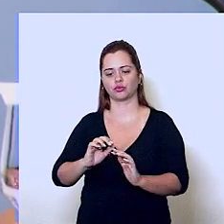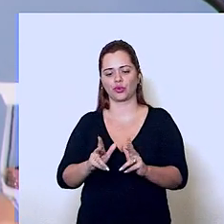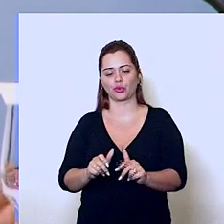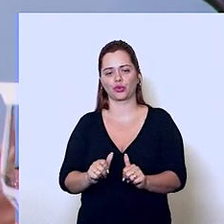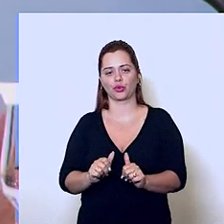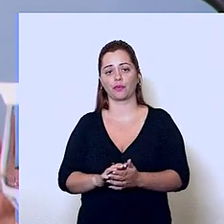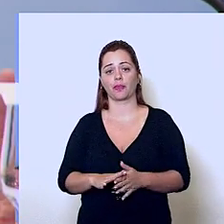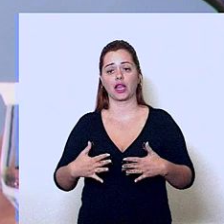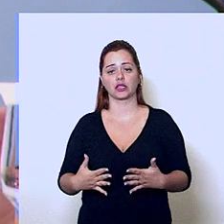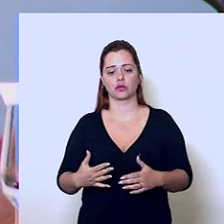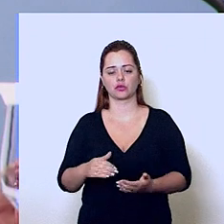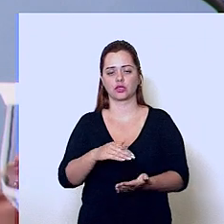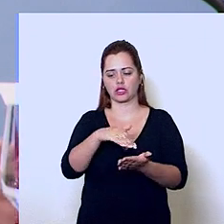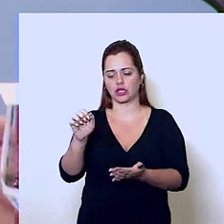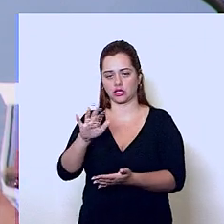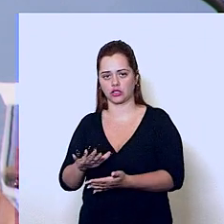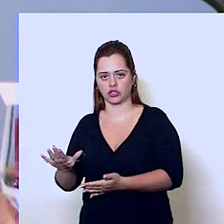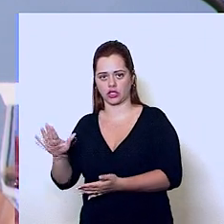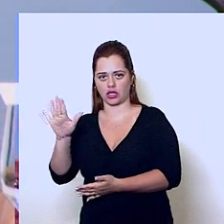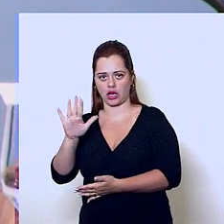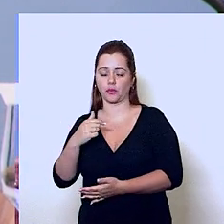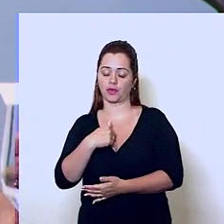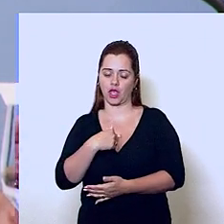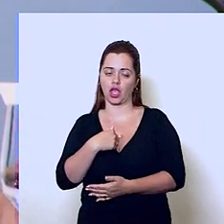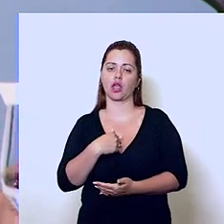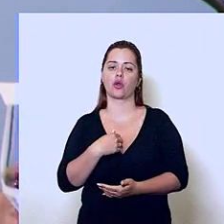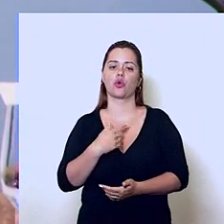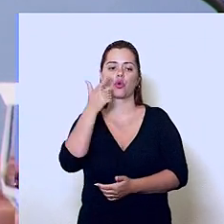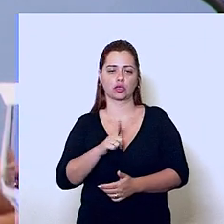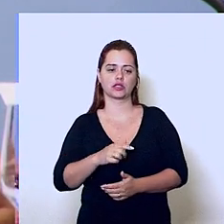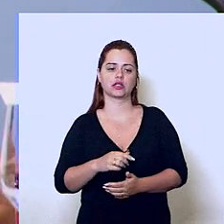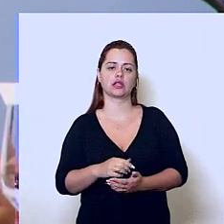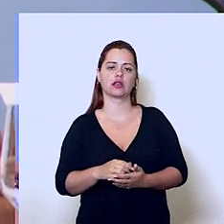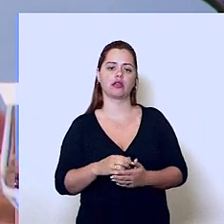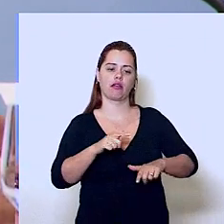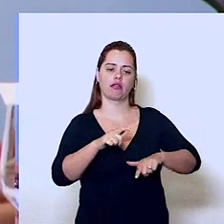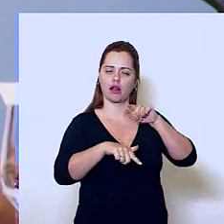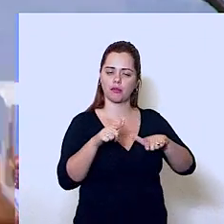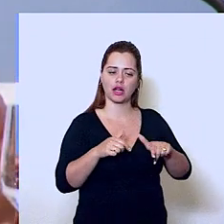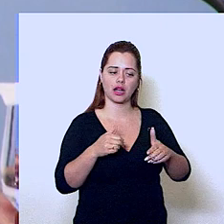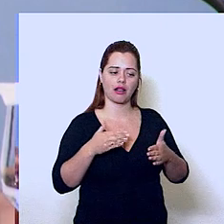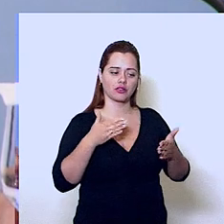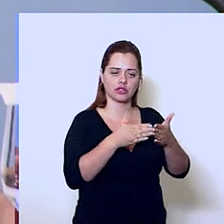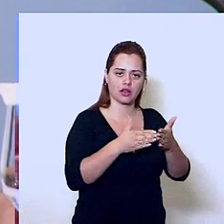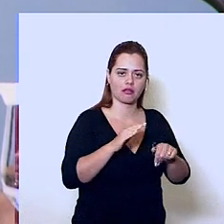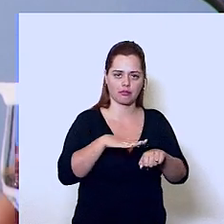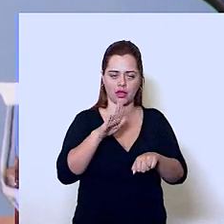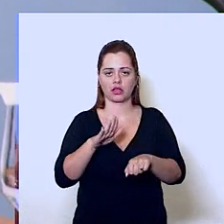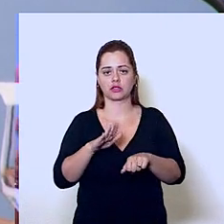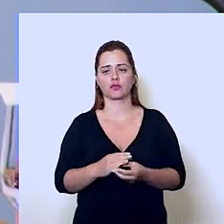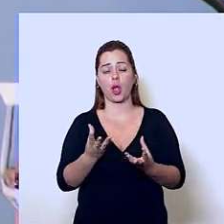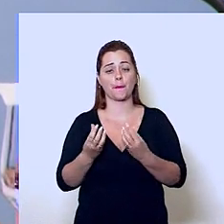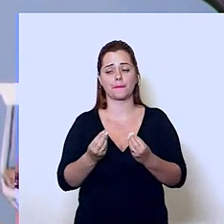Secretaria-Geral, aí eu pude participar mais diretamente de uma ação um pouco muito mais ampla, né?